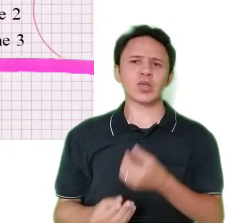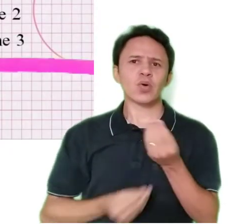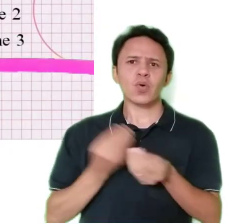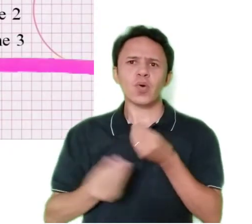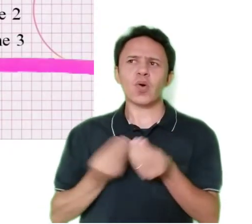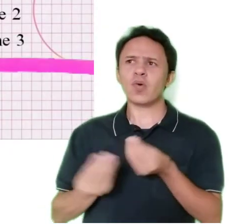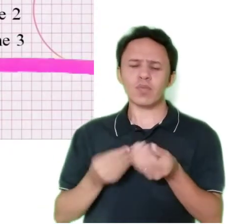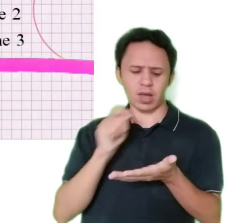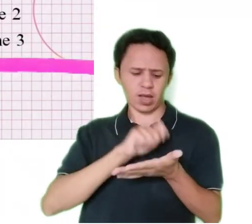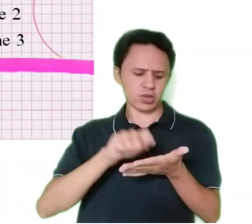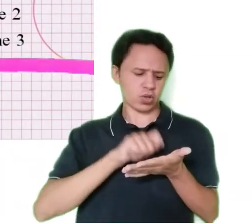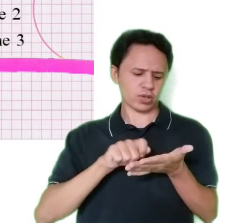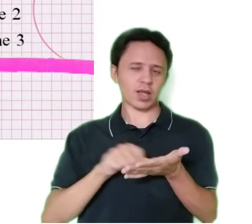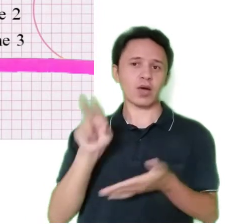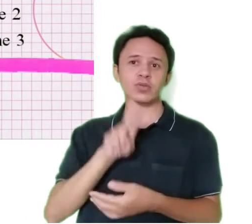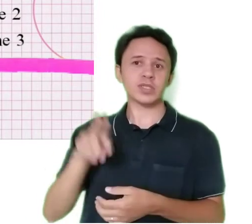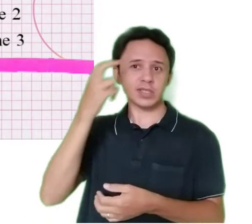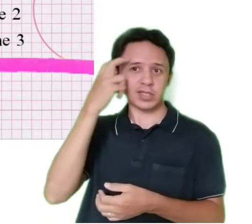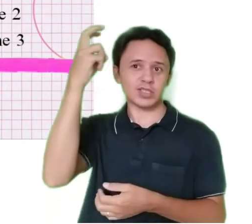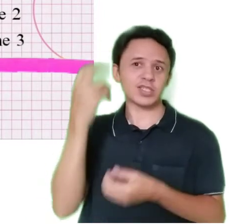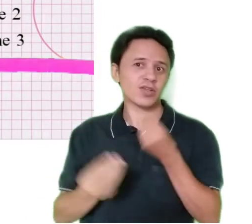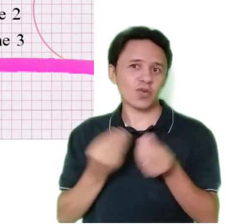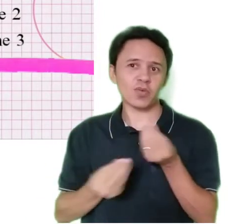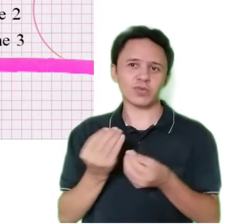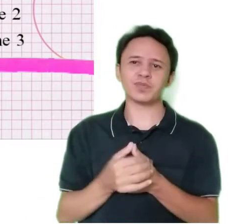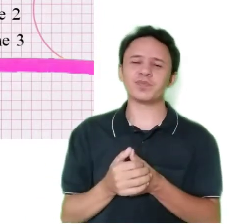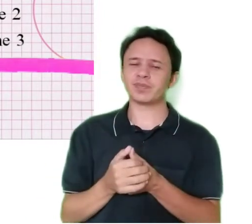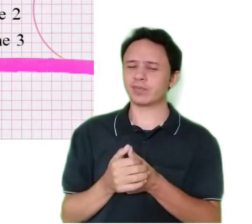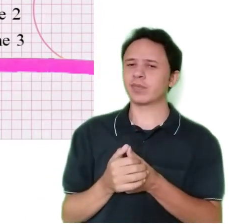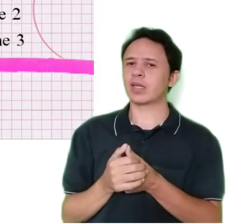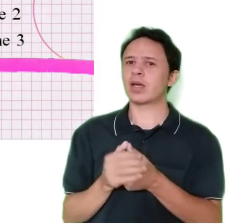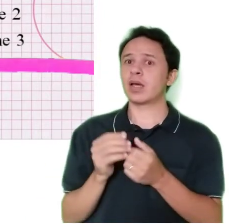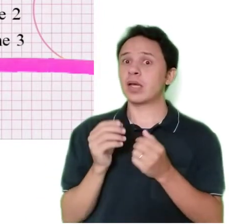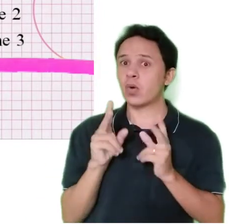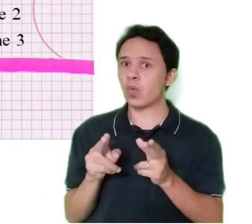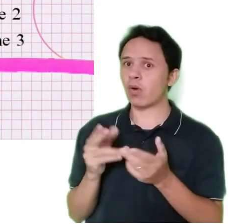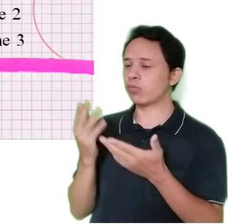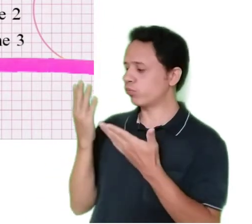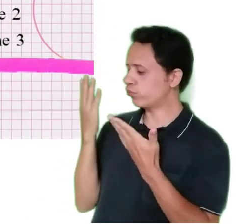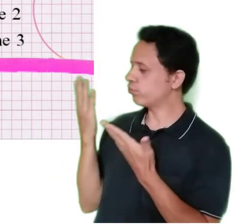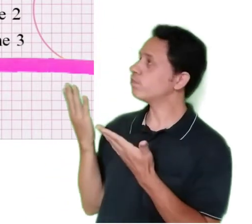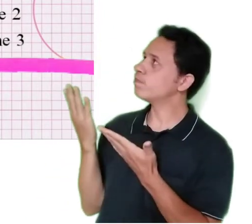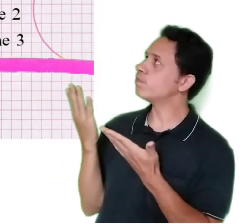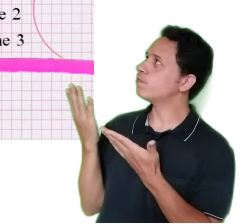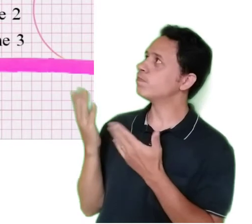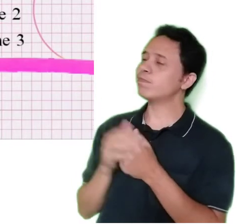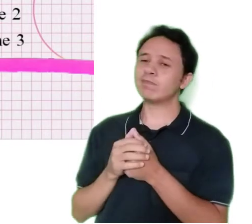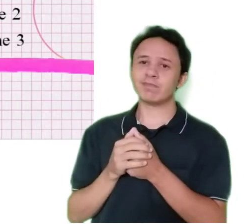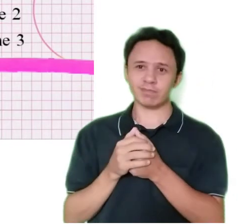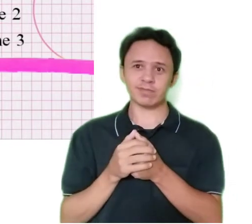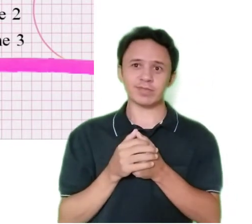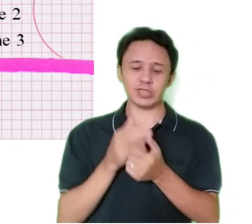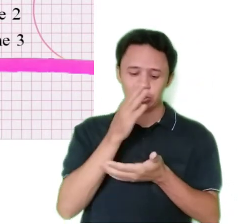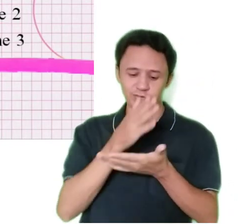Como fazer anotações com inteligência? Uma das formas é como neste modelo. Você